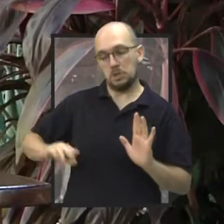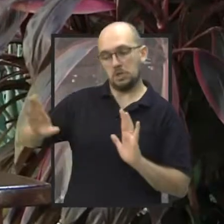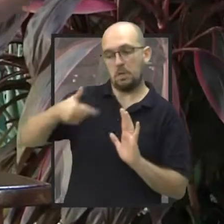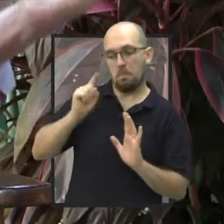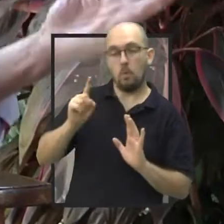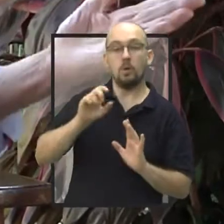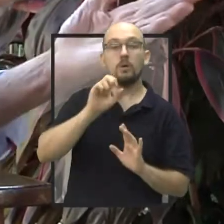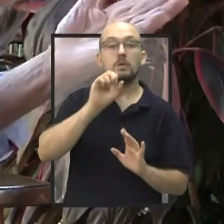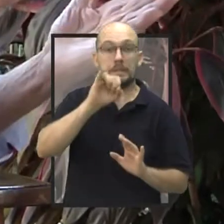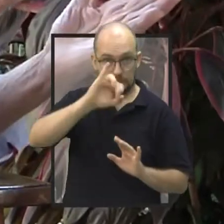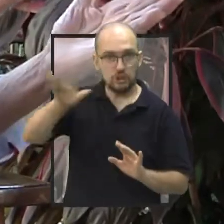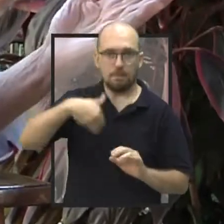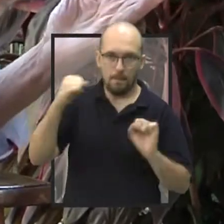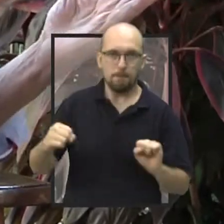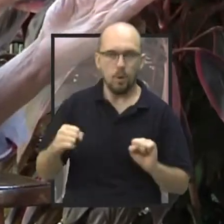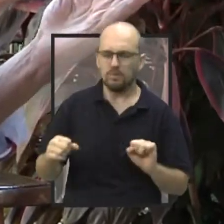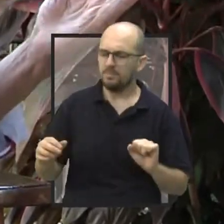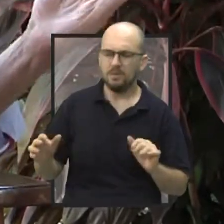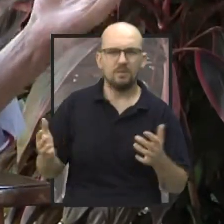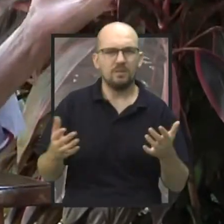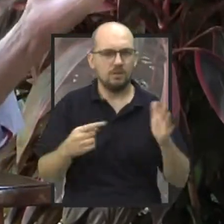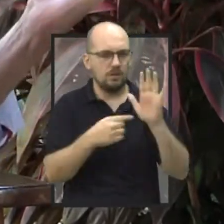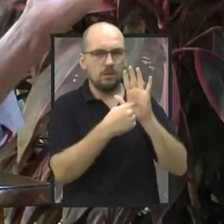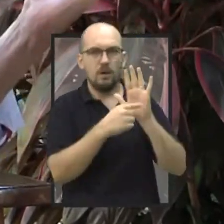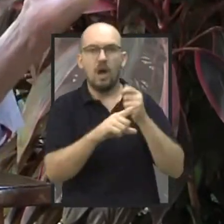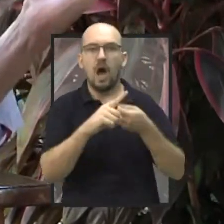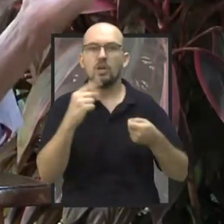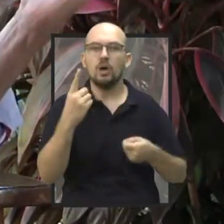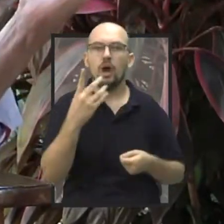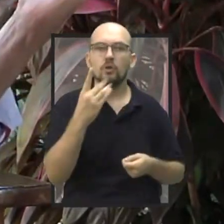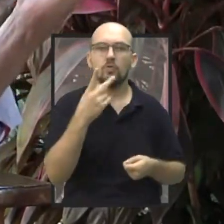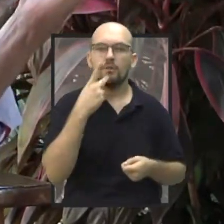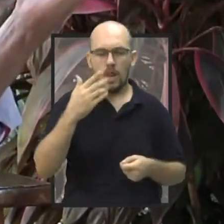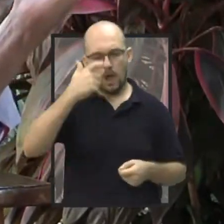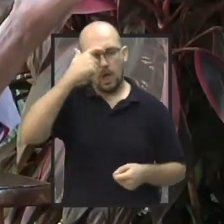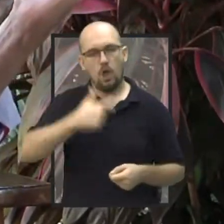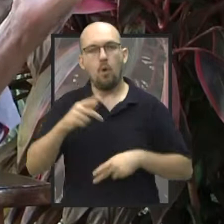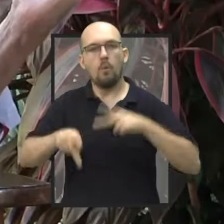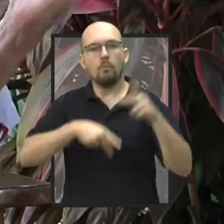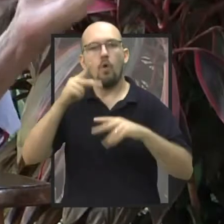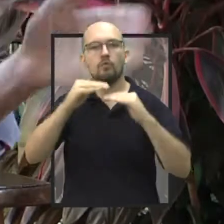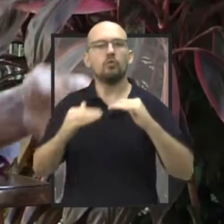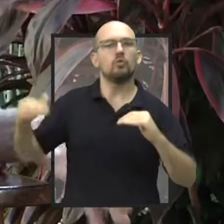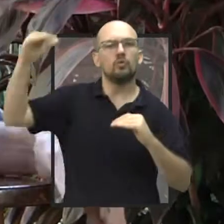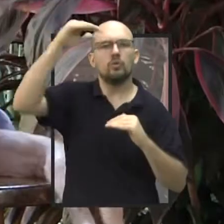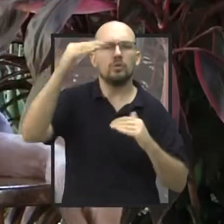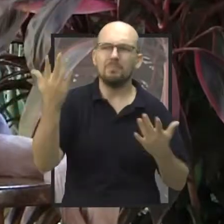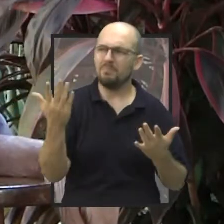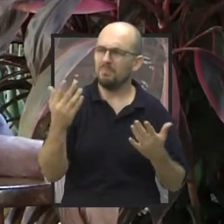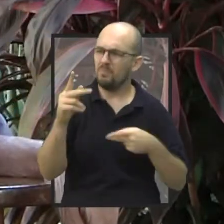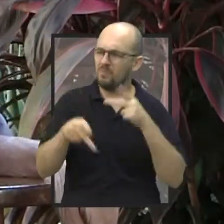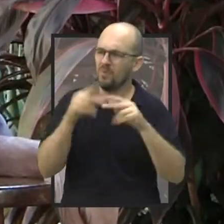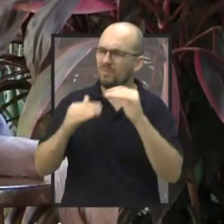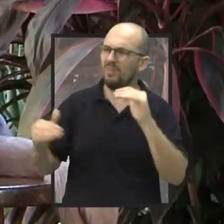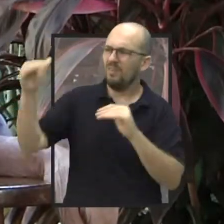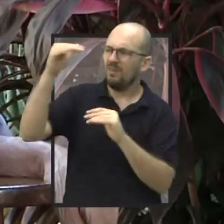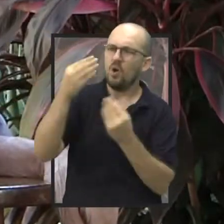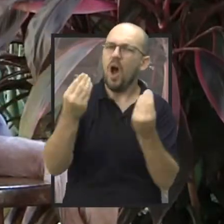E no artigo 14 ele diz que eu sou soberano, o povo é soberano. Mas que soberania é